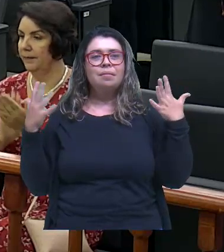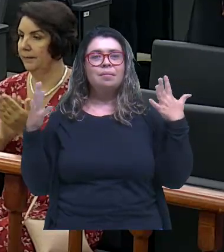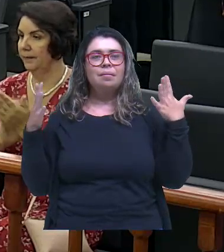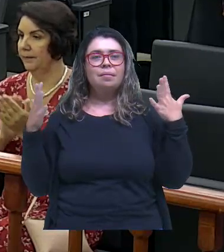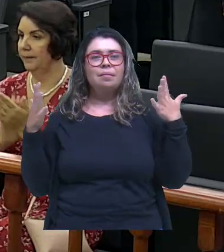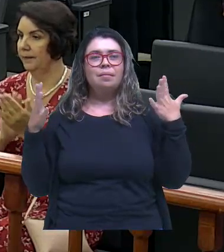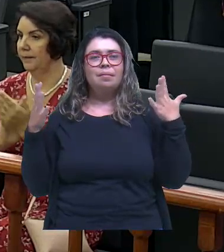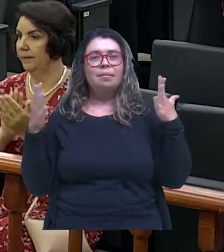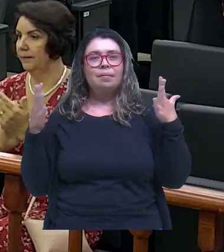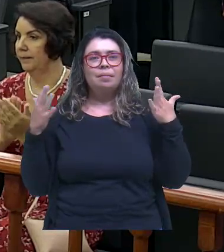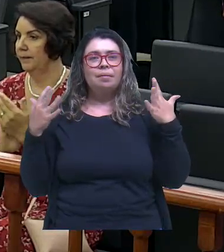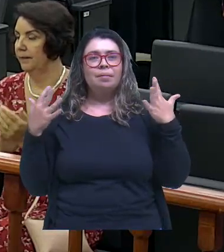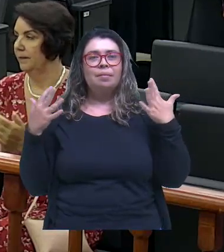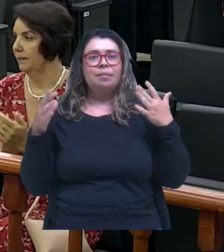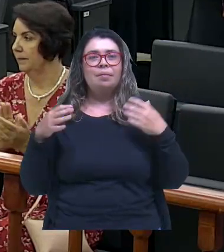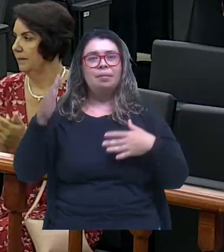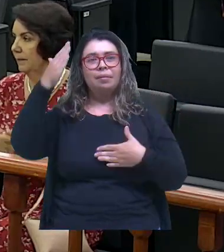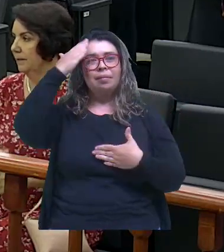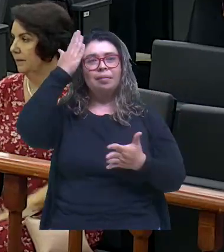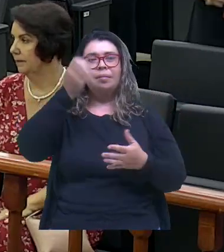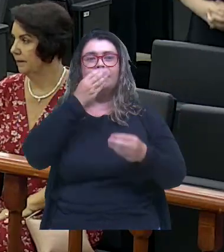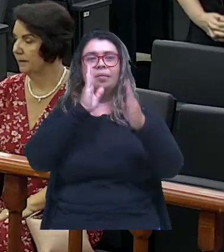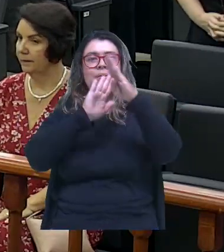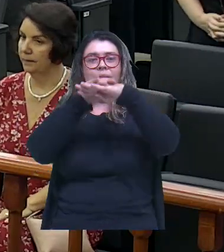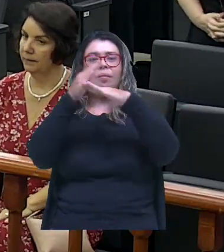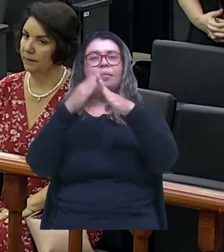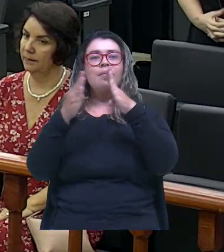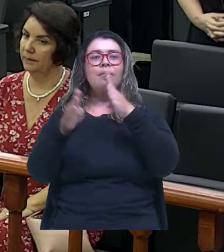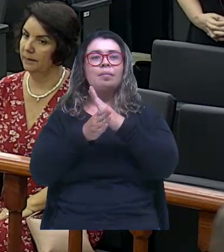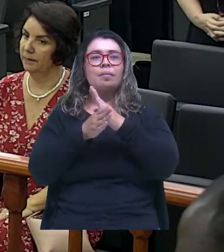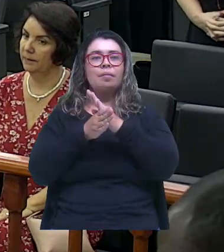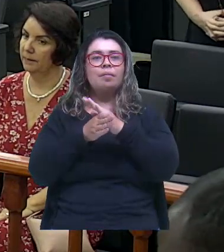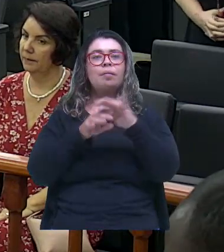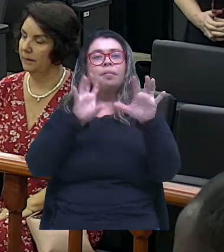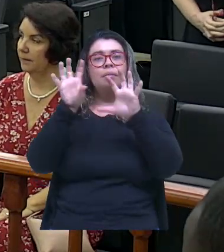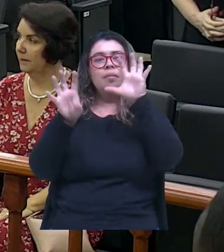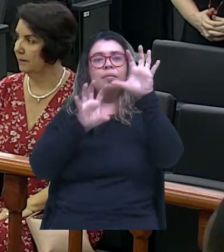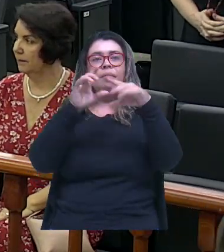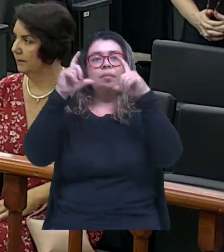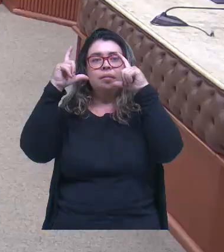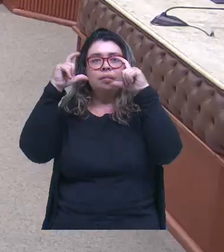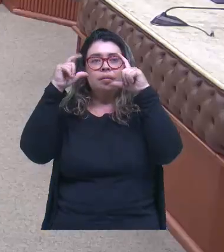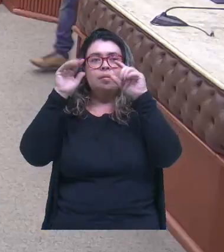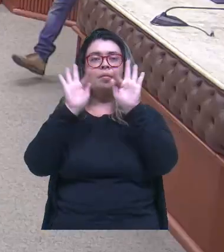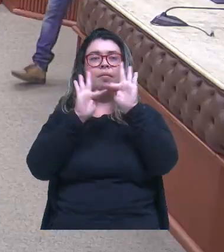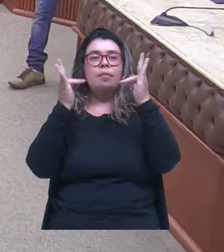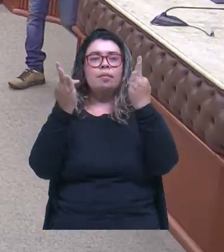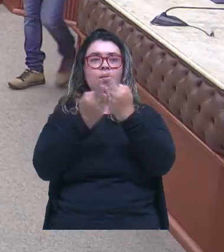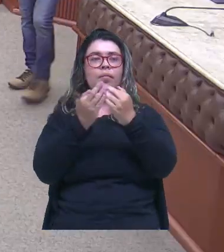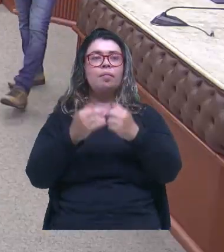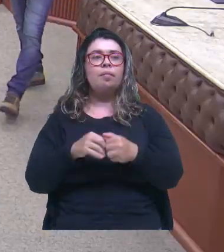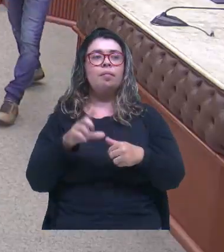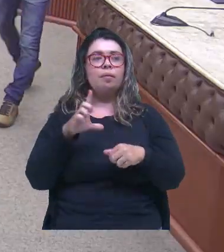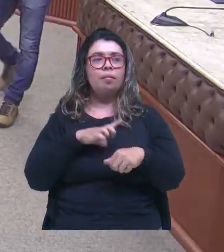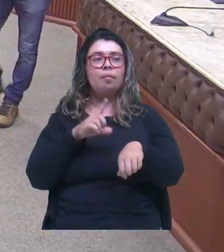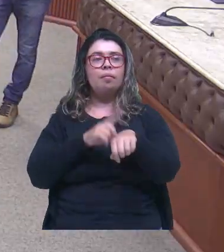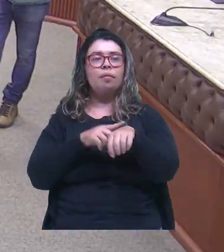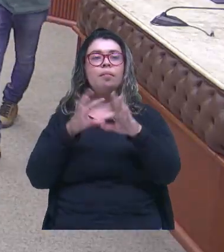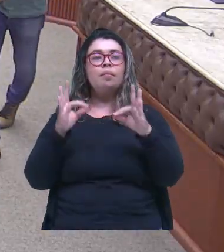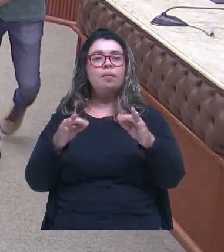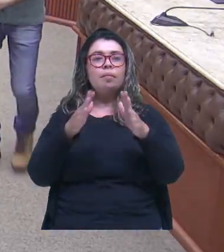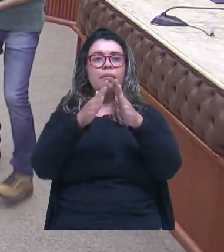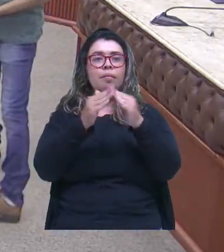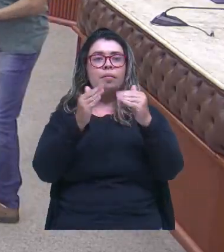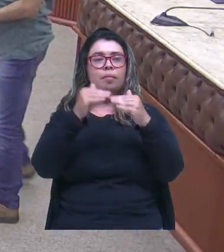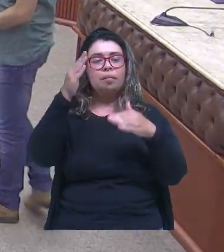Muito obrigado. Boa noite a todos. Vamos organizar as fotografias agora. Os familiares, claro, com certeza terão seu espaço. Mas eu pediria que